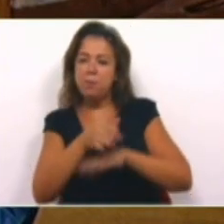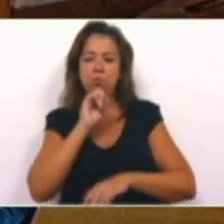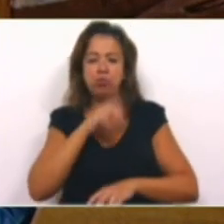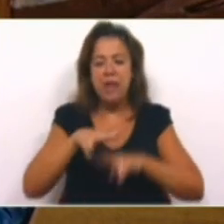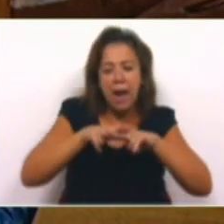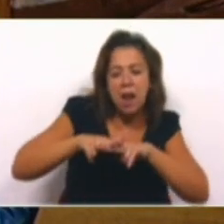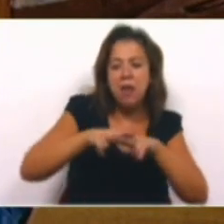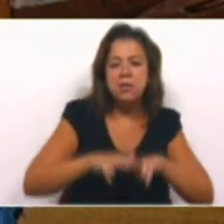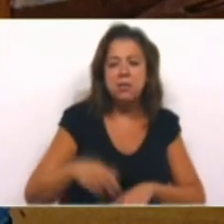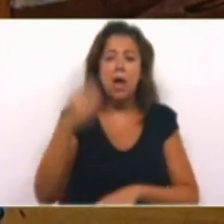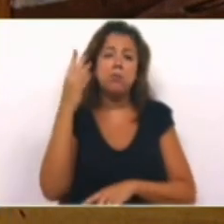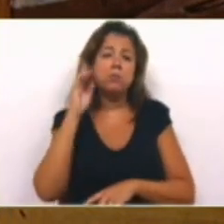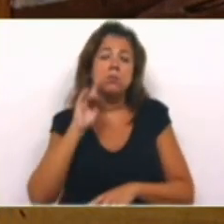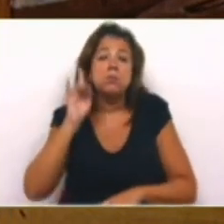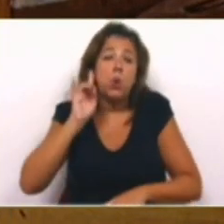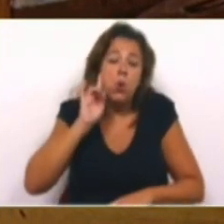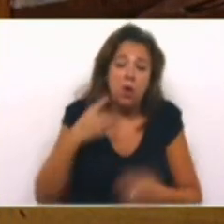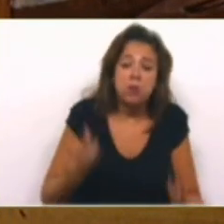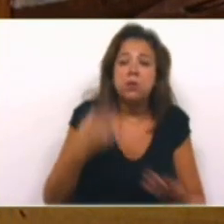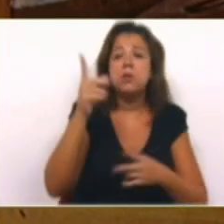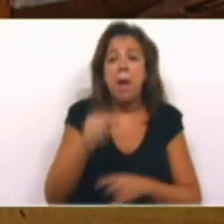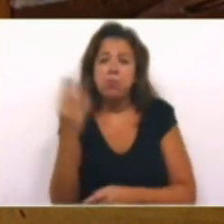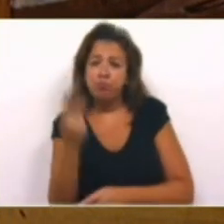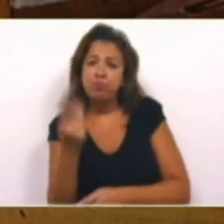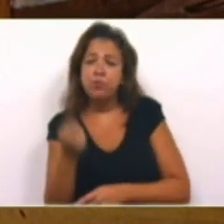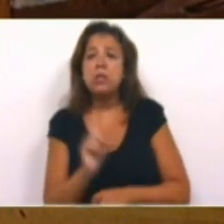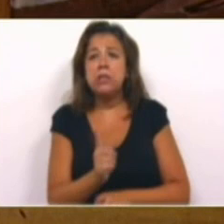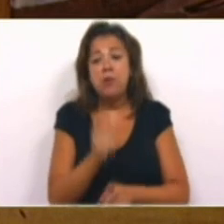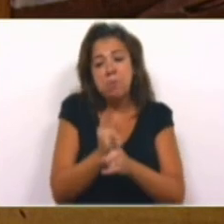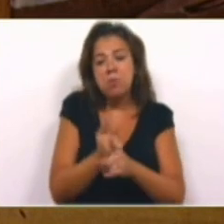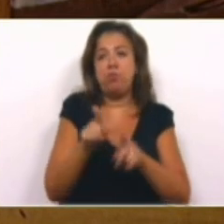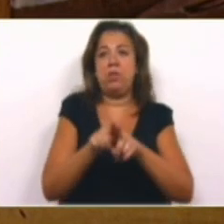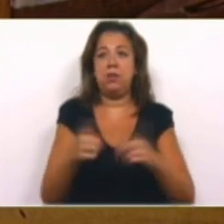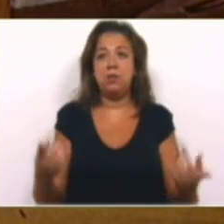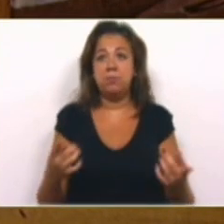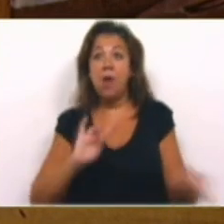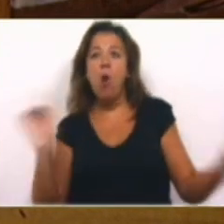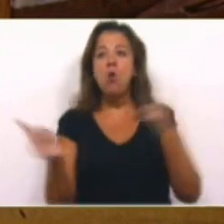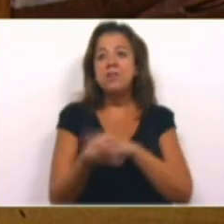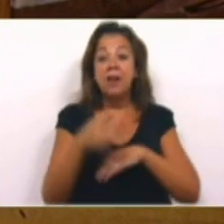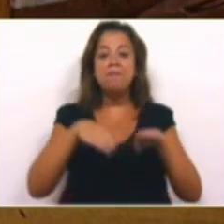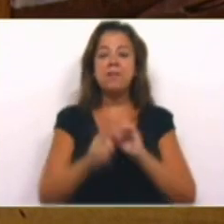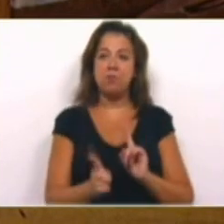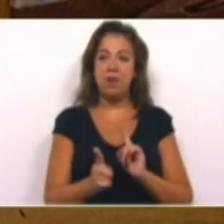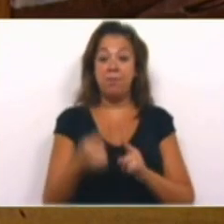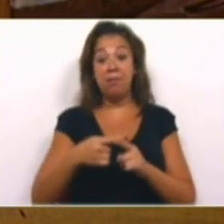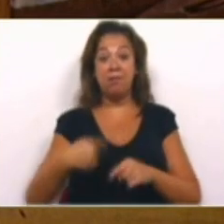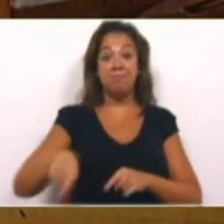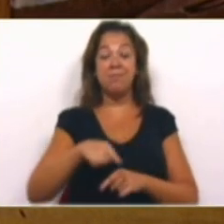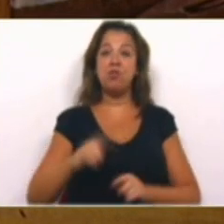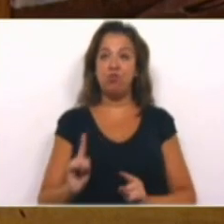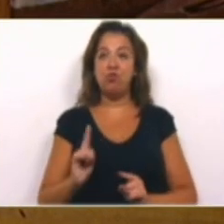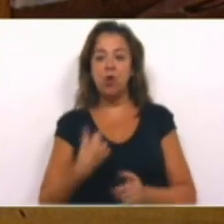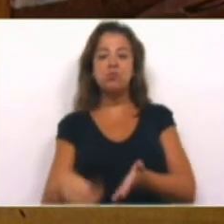vista quantitativo, mas também qualificativo, essas mesmas políticas. Ao invés disso, interessa-nos a nós colocar